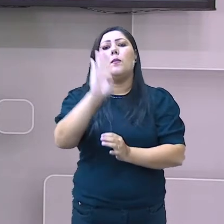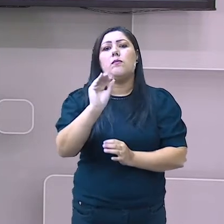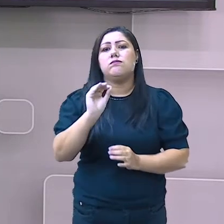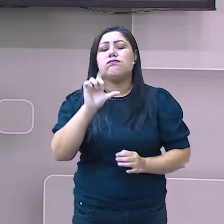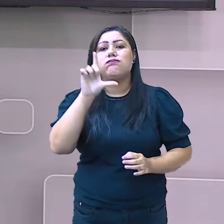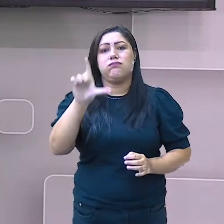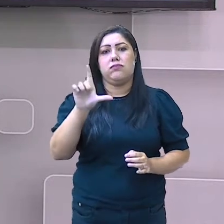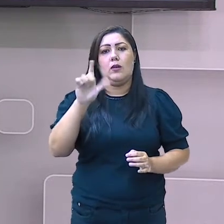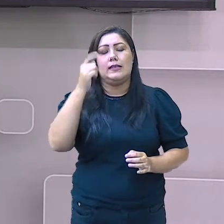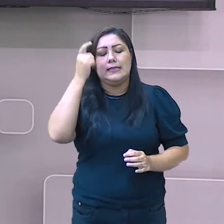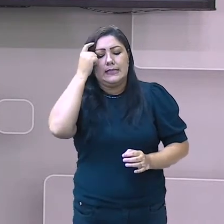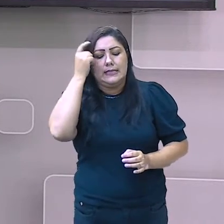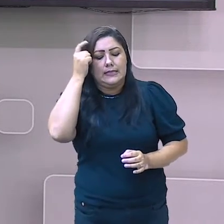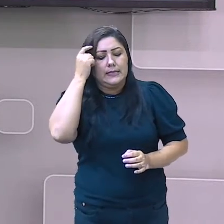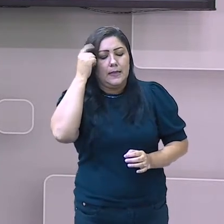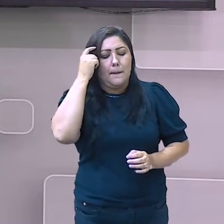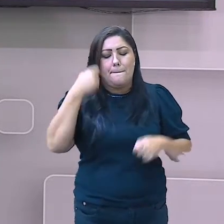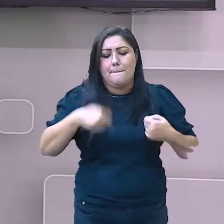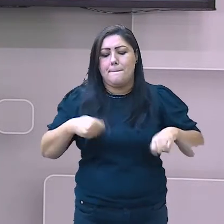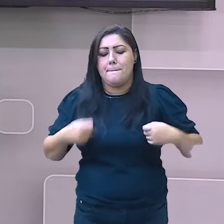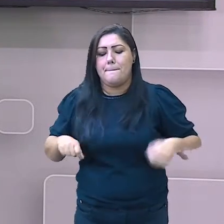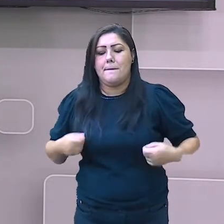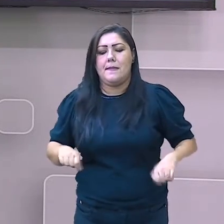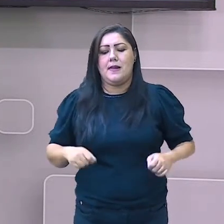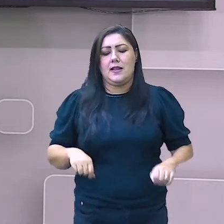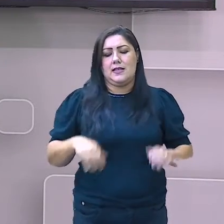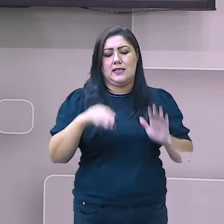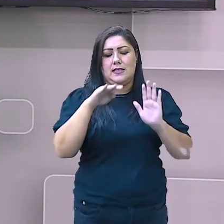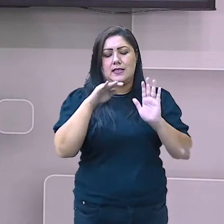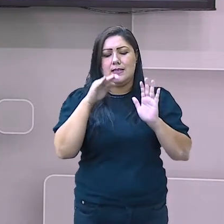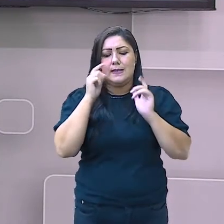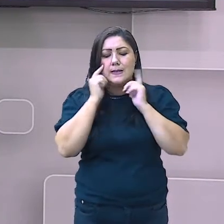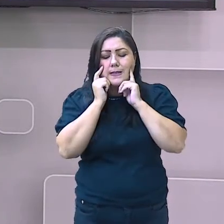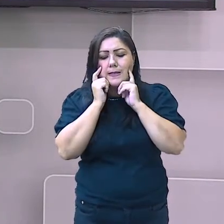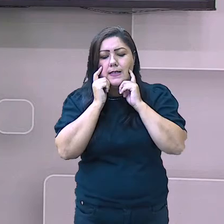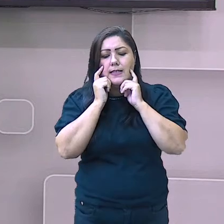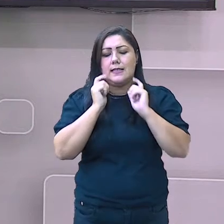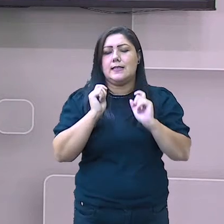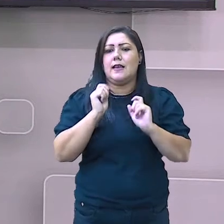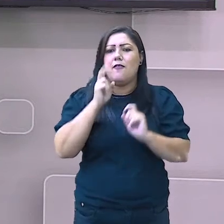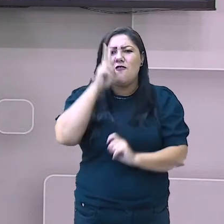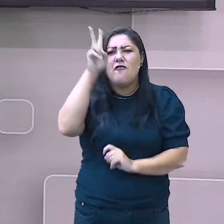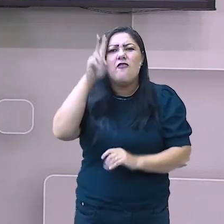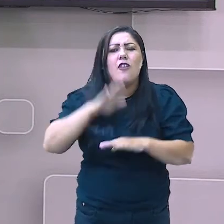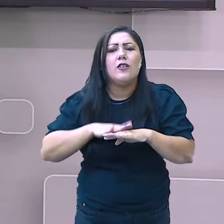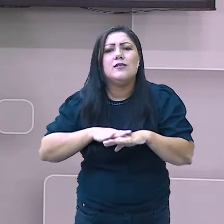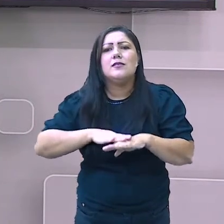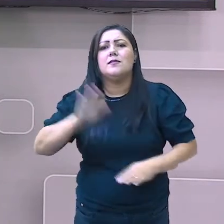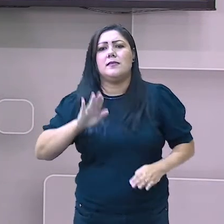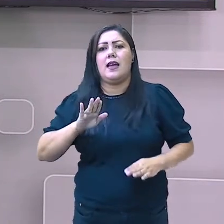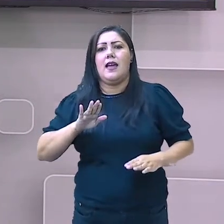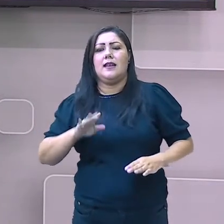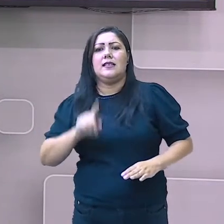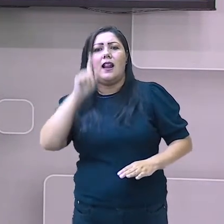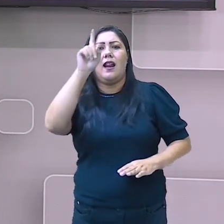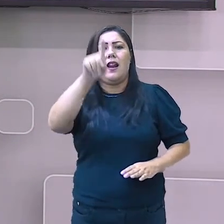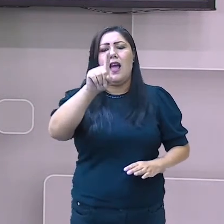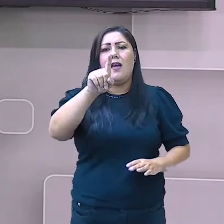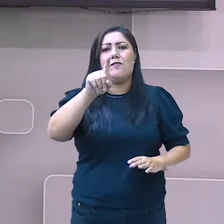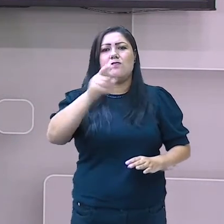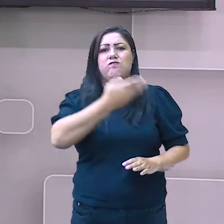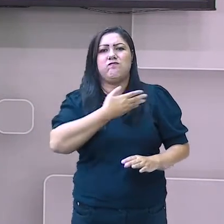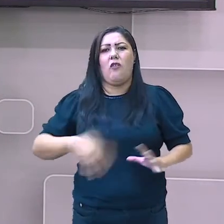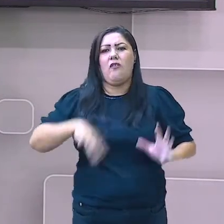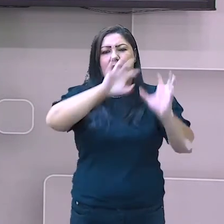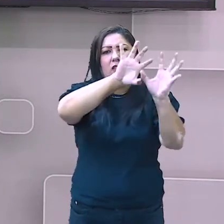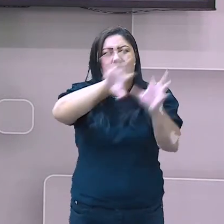tomarem uma medida mais radical, a tomada do poder. Os camponeses já estavam ocupando as terras da aristocracia e